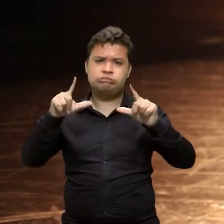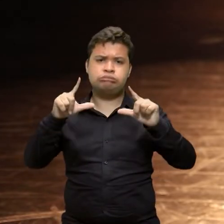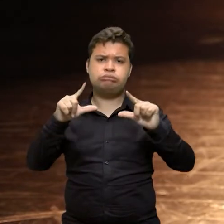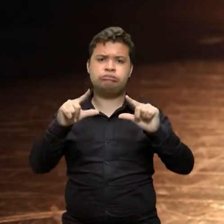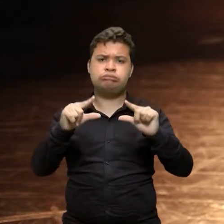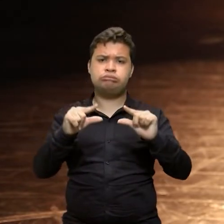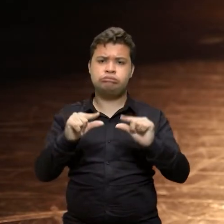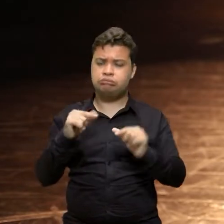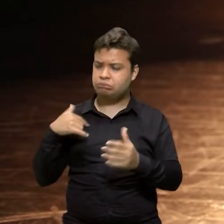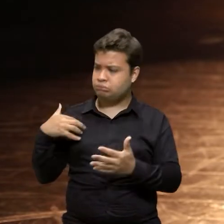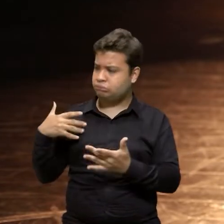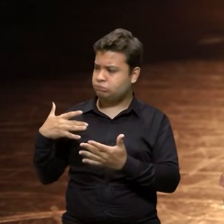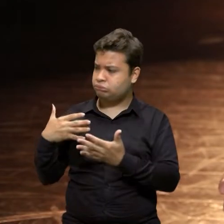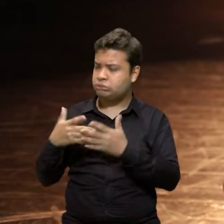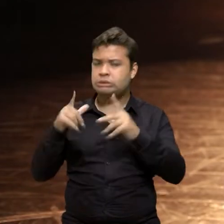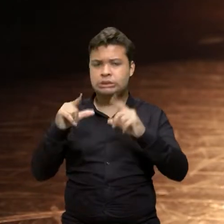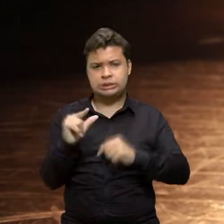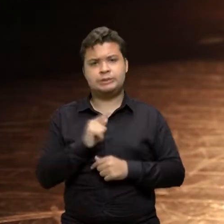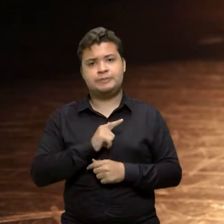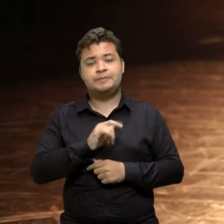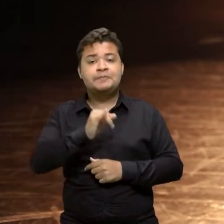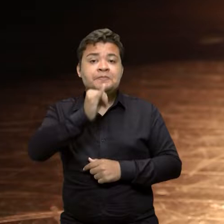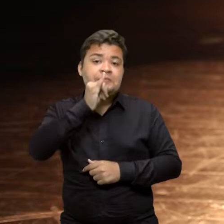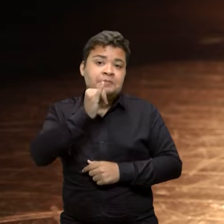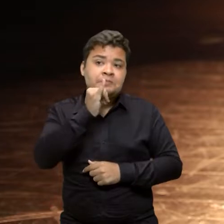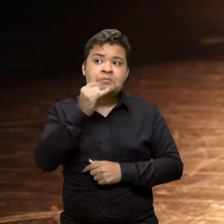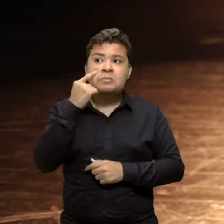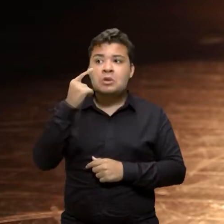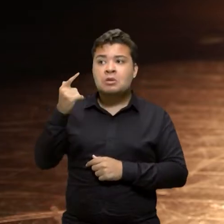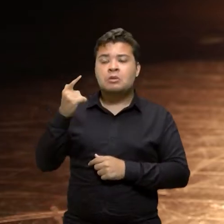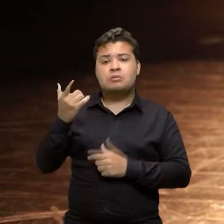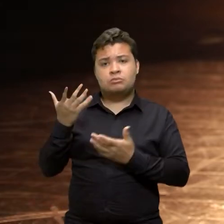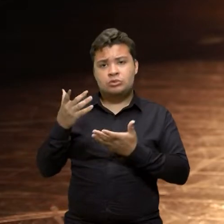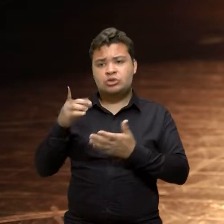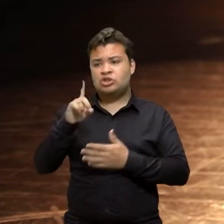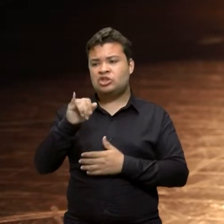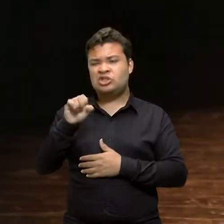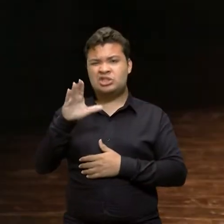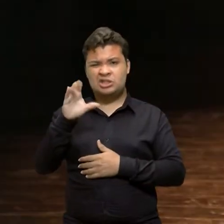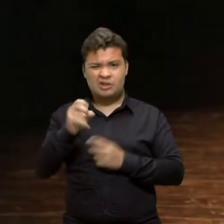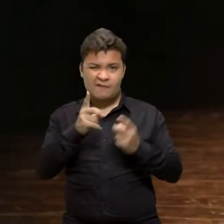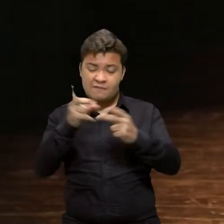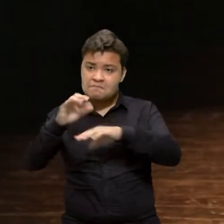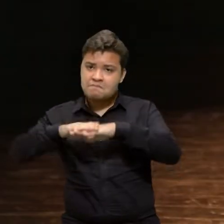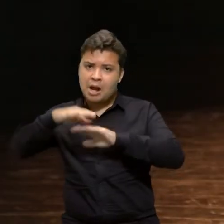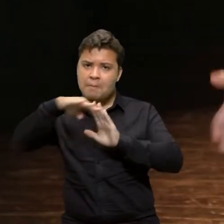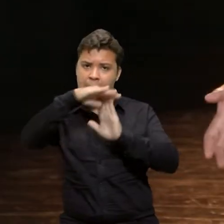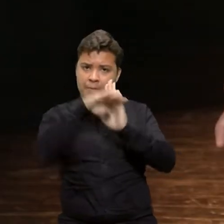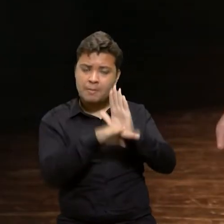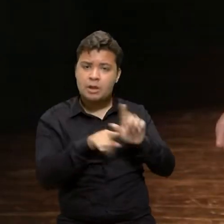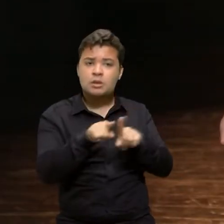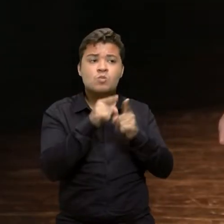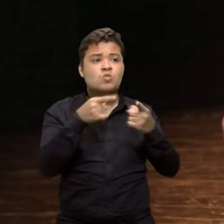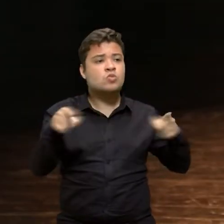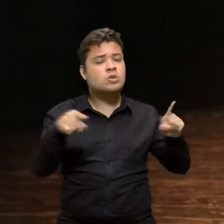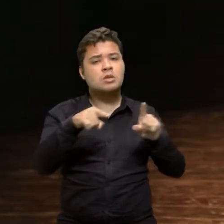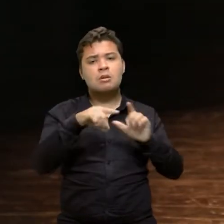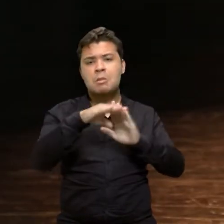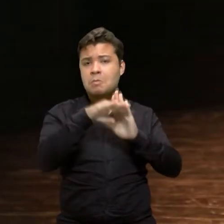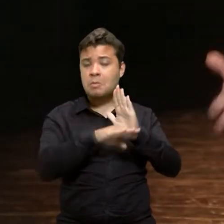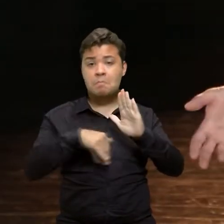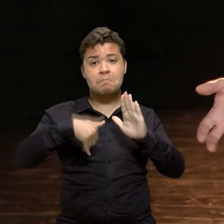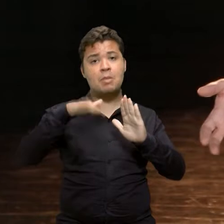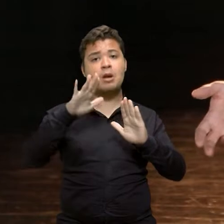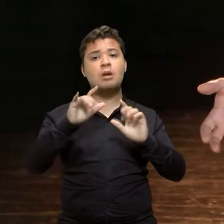ele vai diminuindo ao longo do tempo, né? Se a gente for pegar lá as listas dos discos mais vendidos,